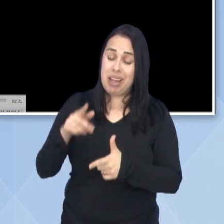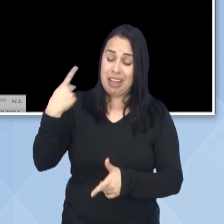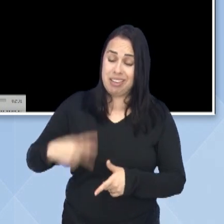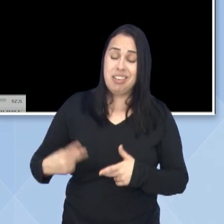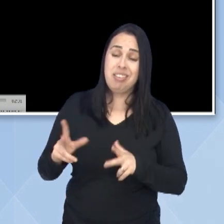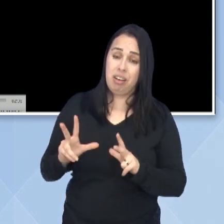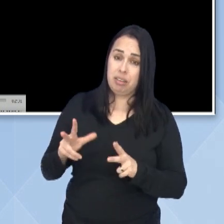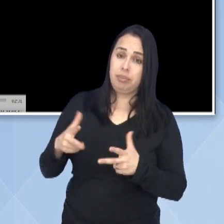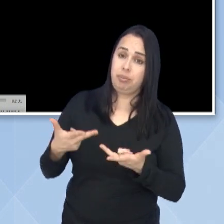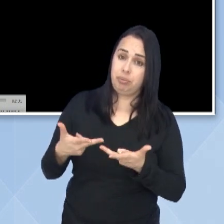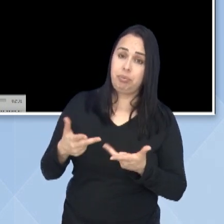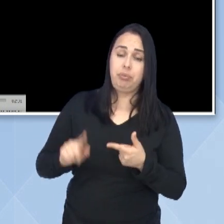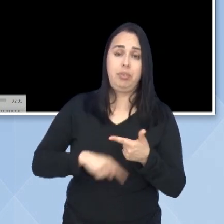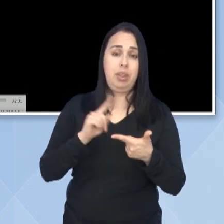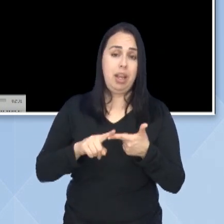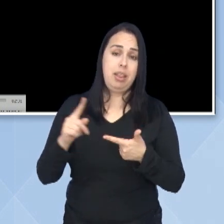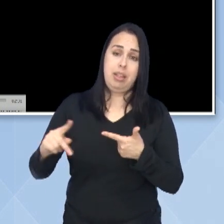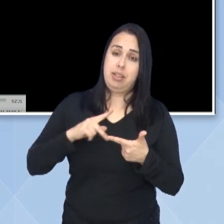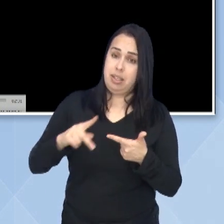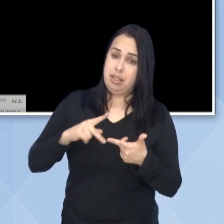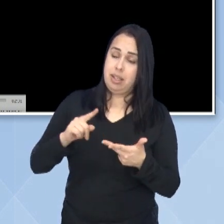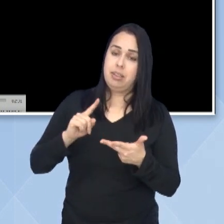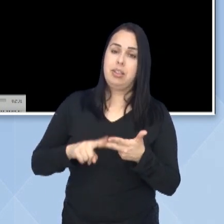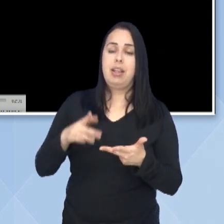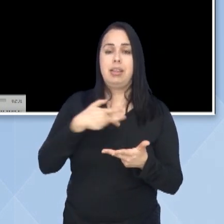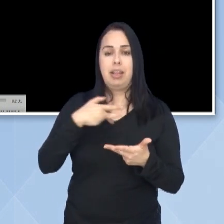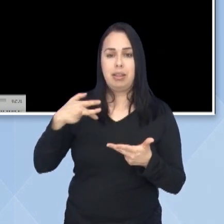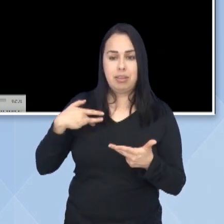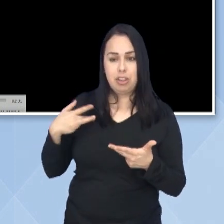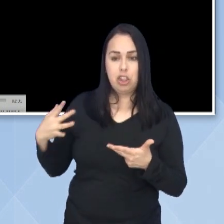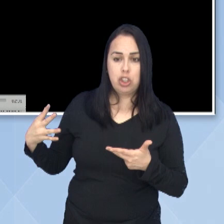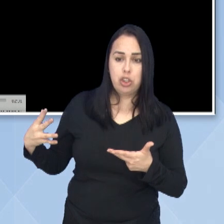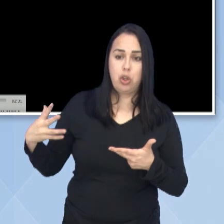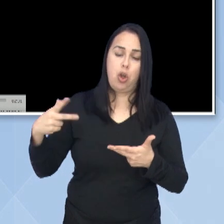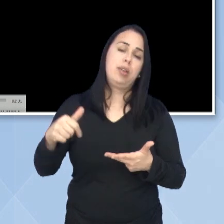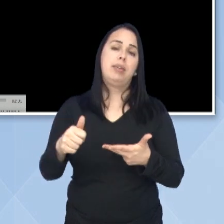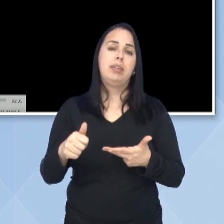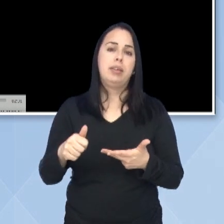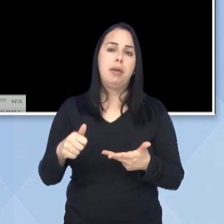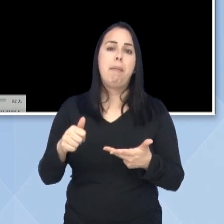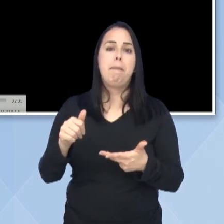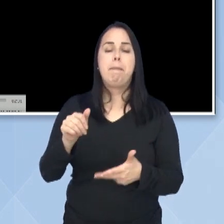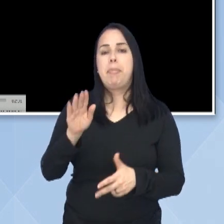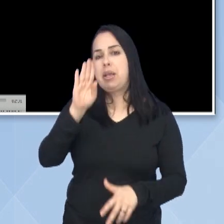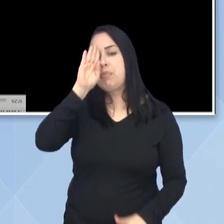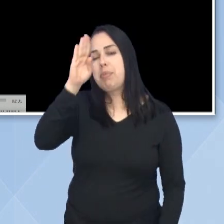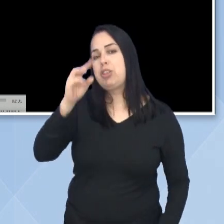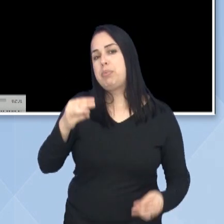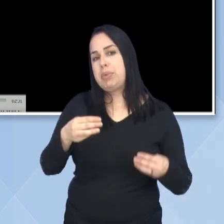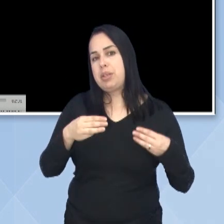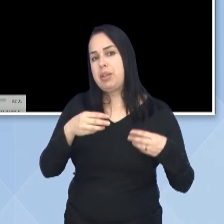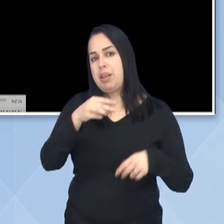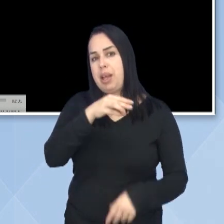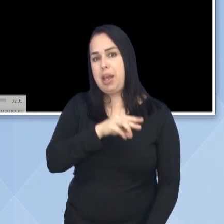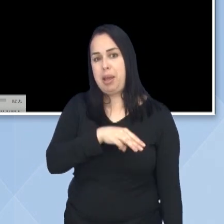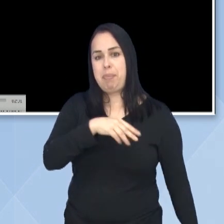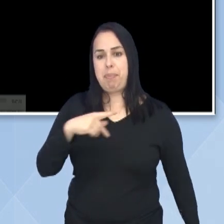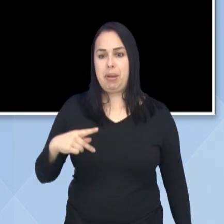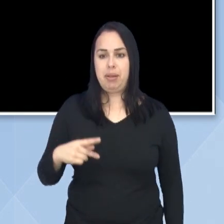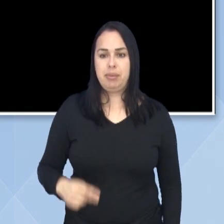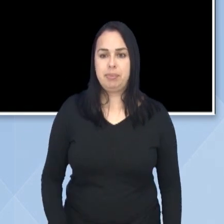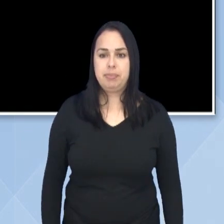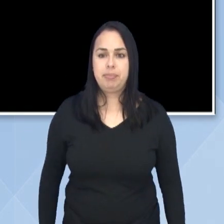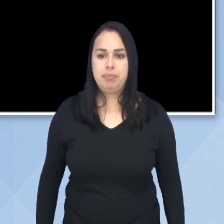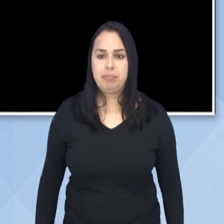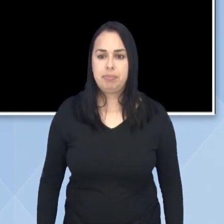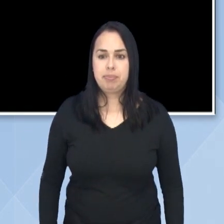Municipal, da cidade de São José dos Campos, da saúde de todos, inclusive do Ministério Público. Ela foi